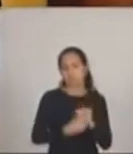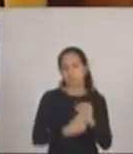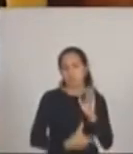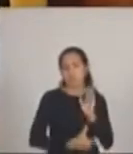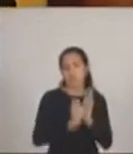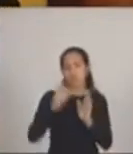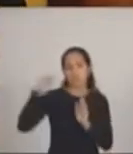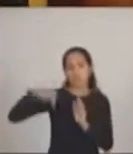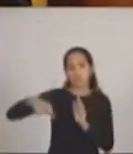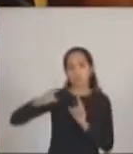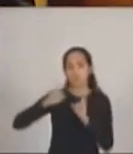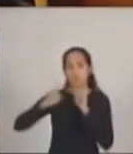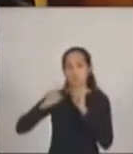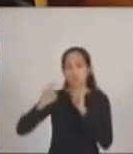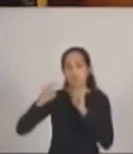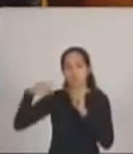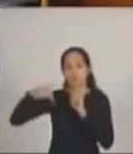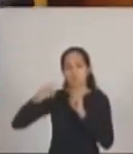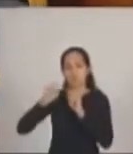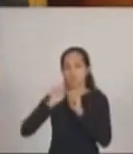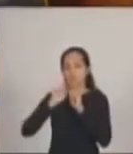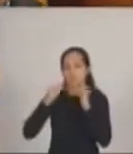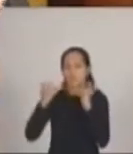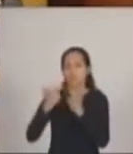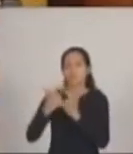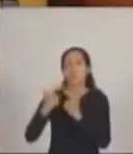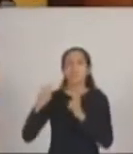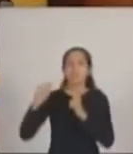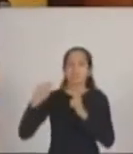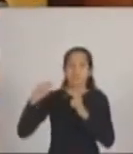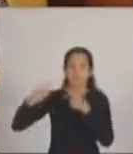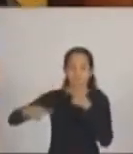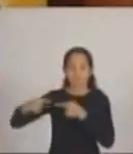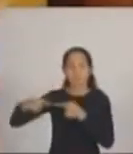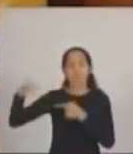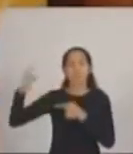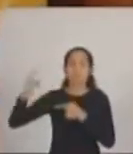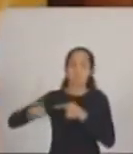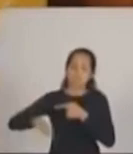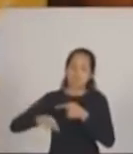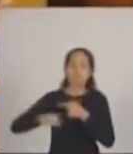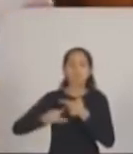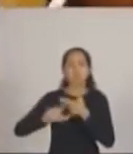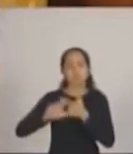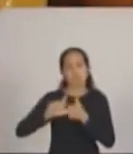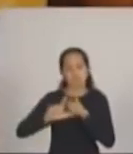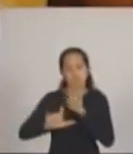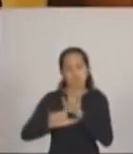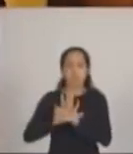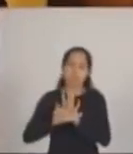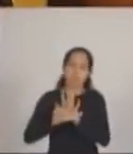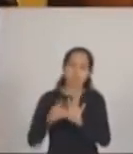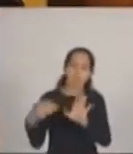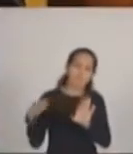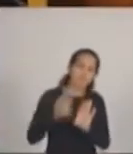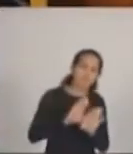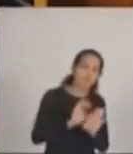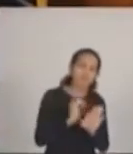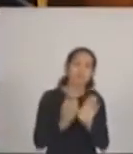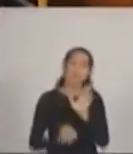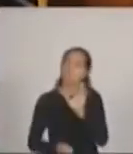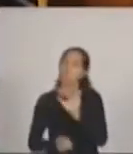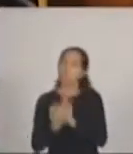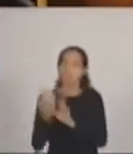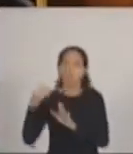Legislativa. Aí sim, aí dá legalidade ao fechamento e ou à criação de comarcas. Não sendo dessa